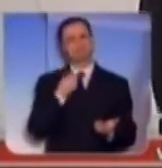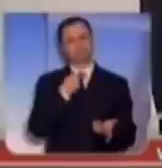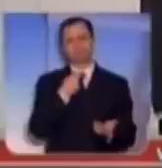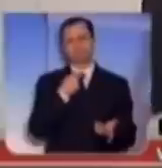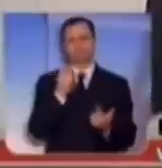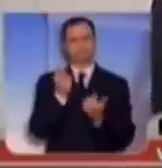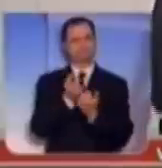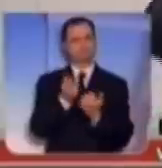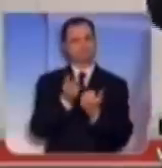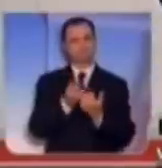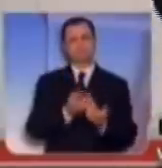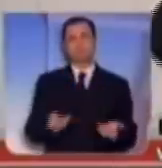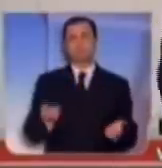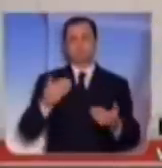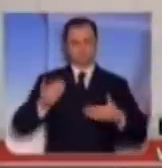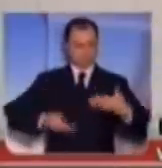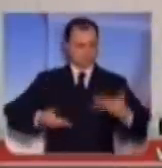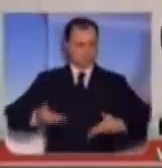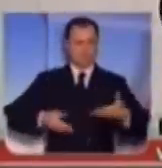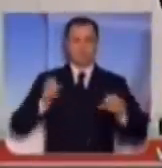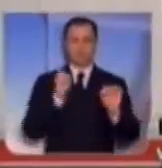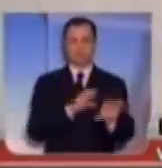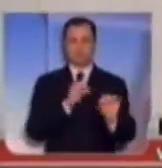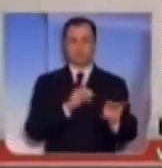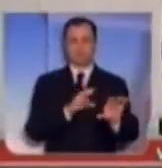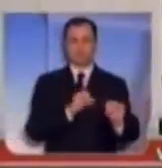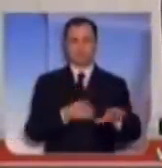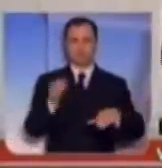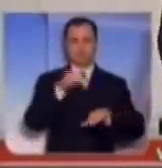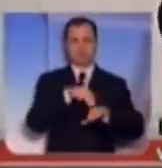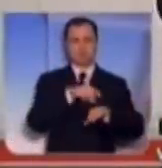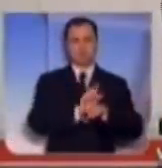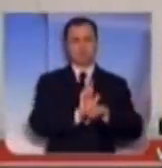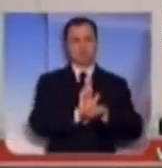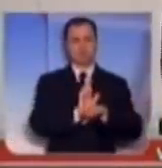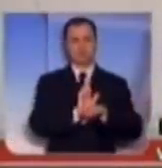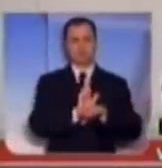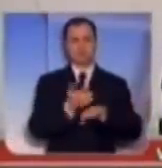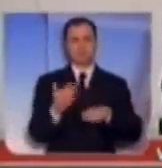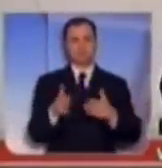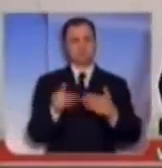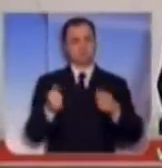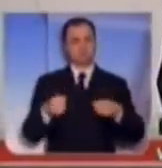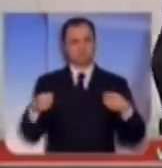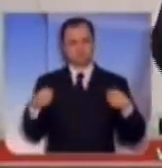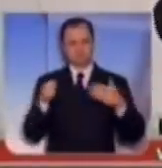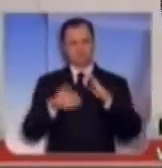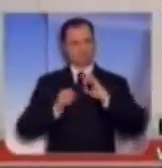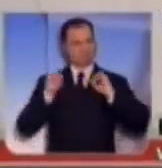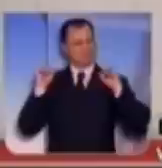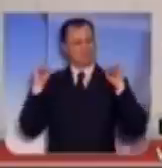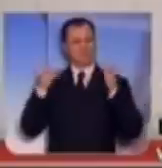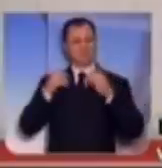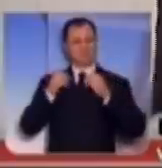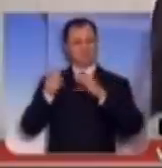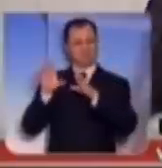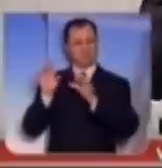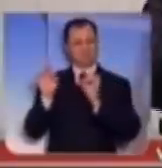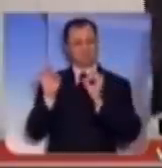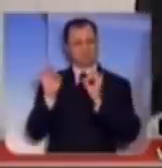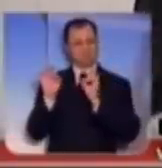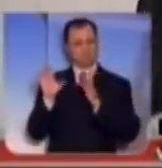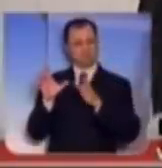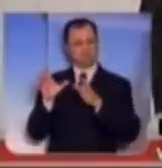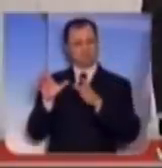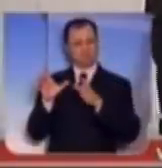né? Por isso que os servidores da educação, o magistério, está pedindo fora Calegari. Fora Calegari, ele